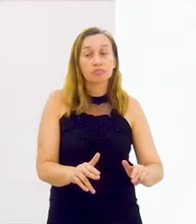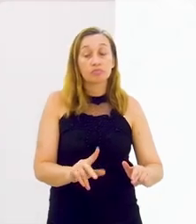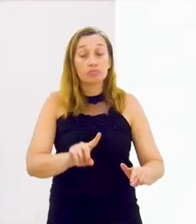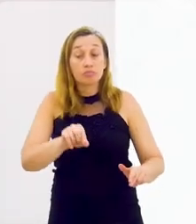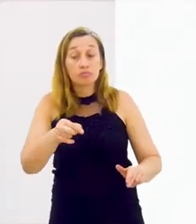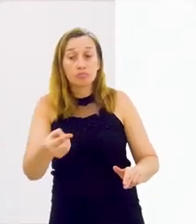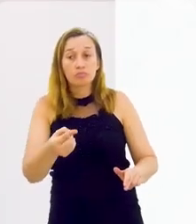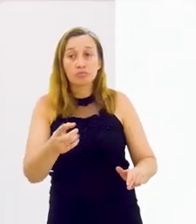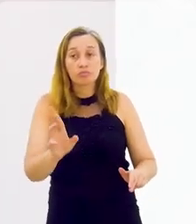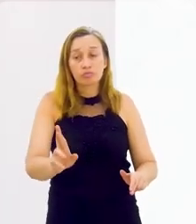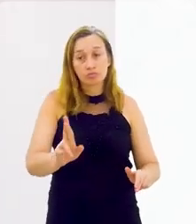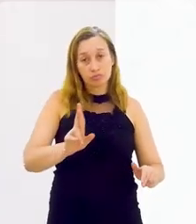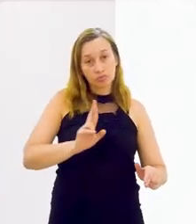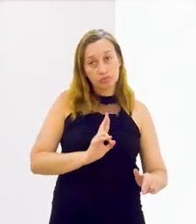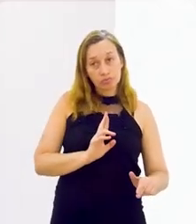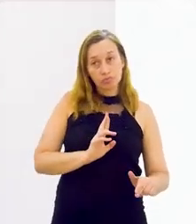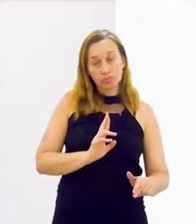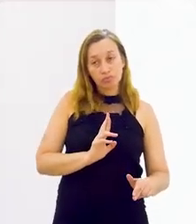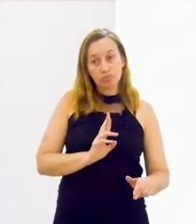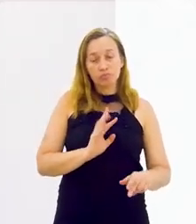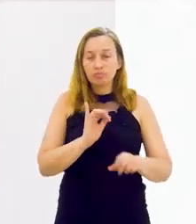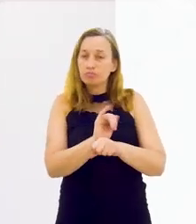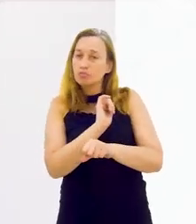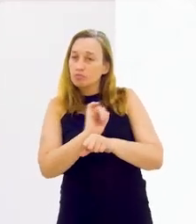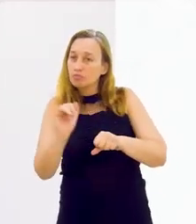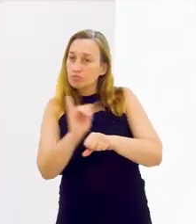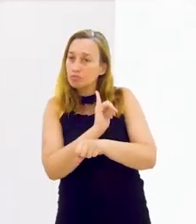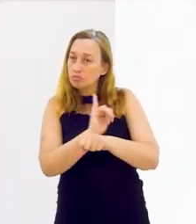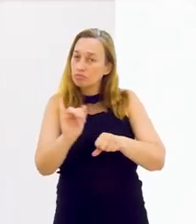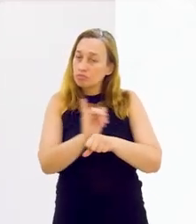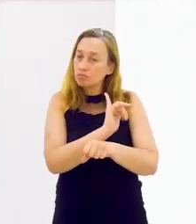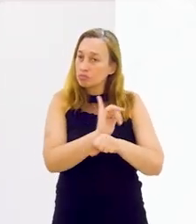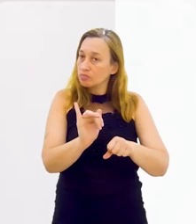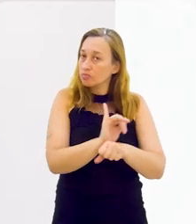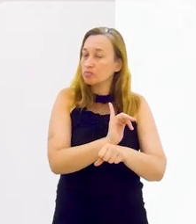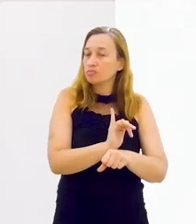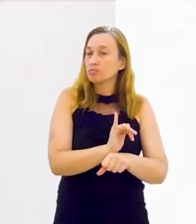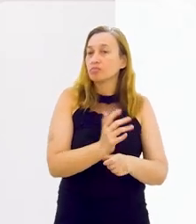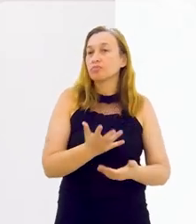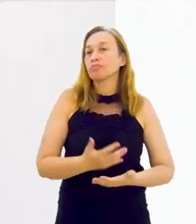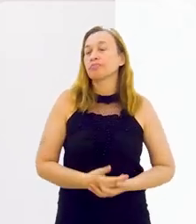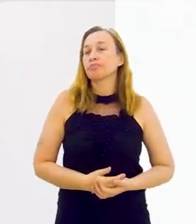entorno responde, tentar encontrar métodos